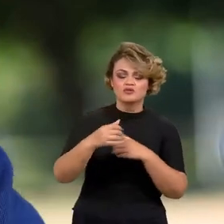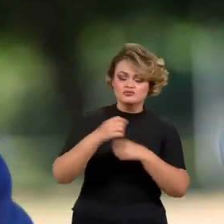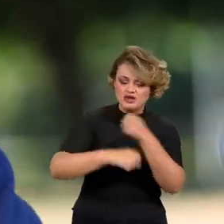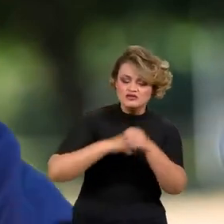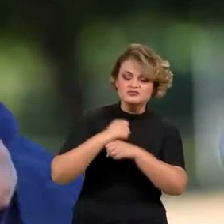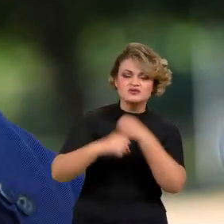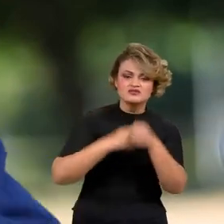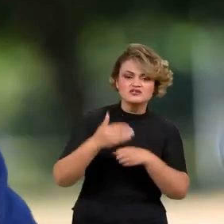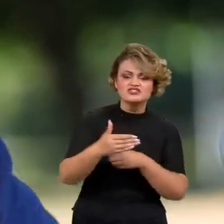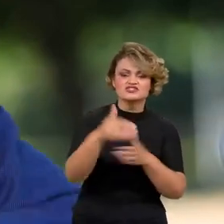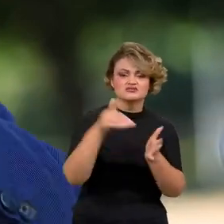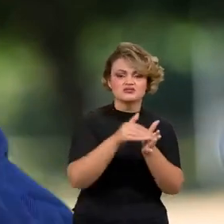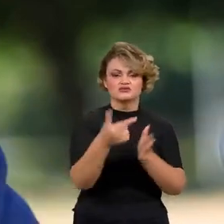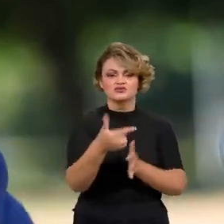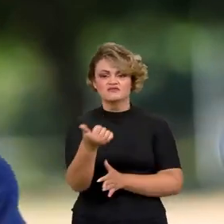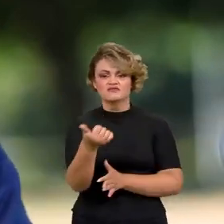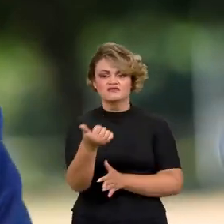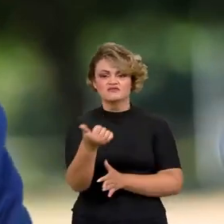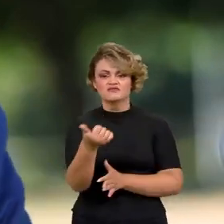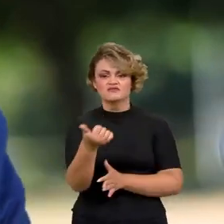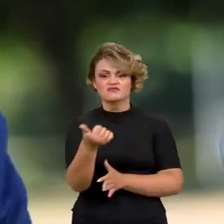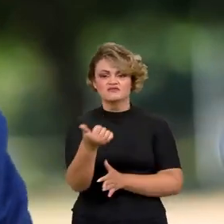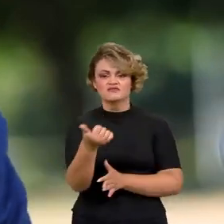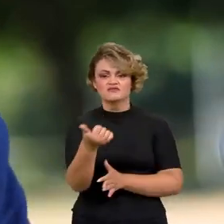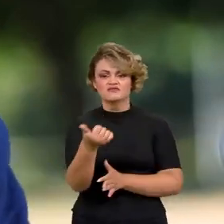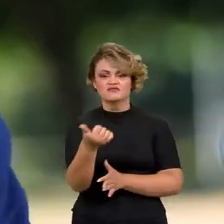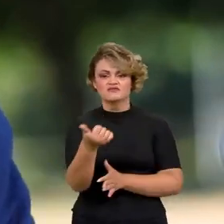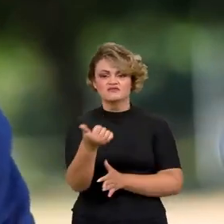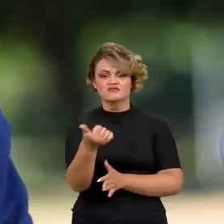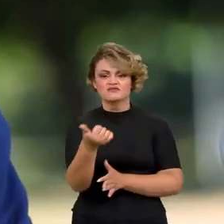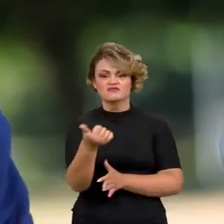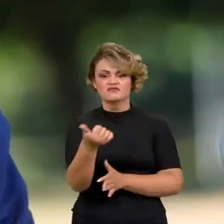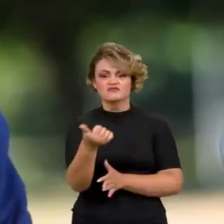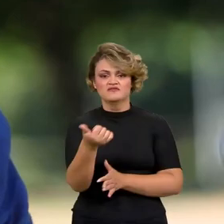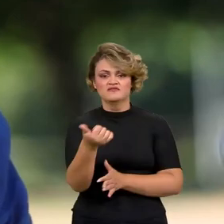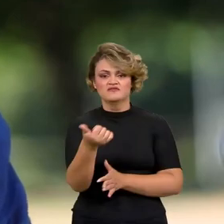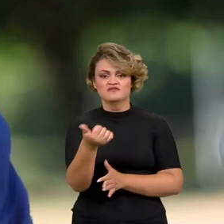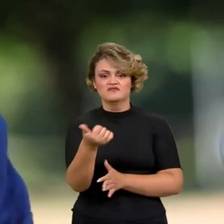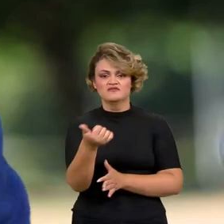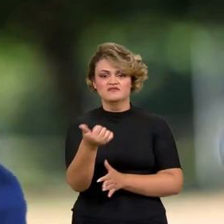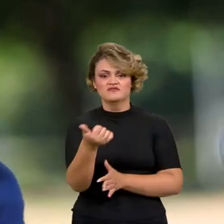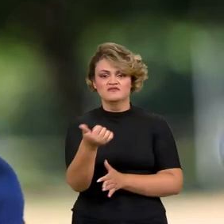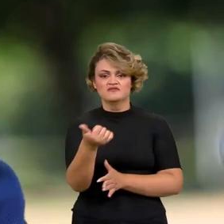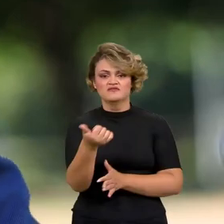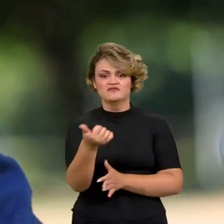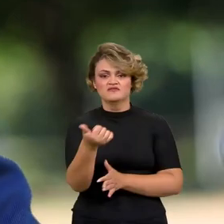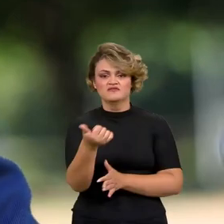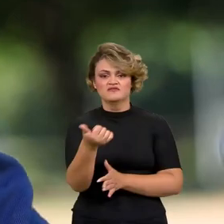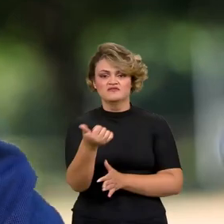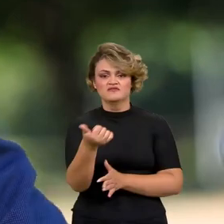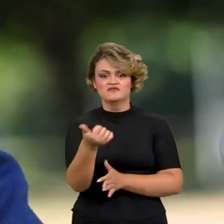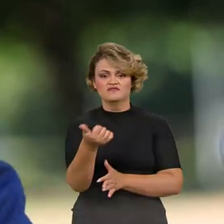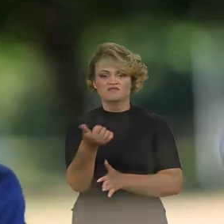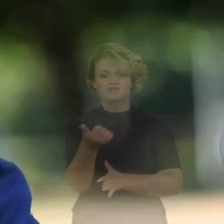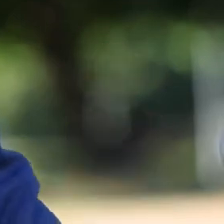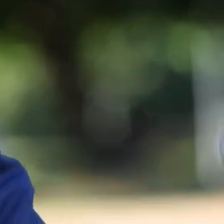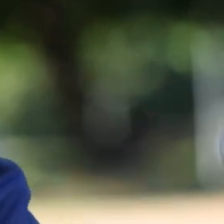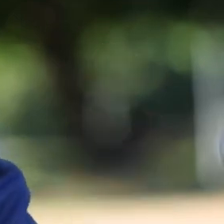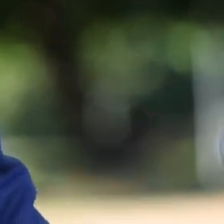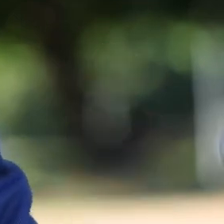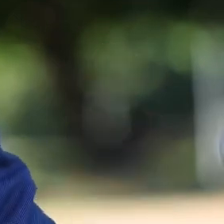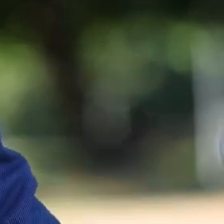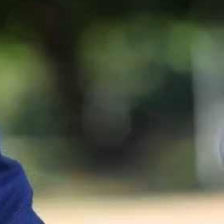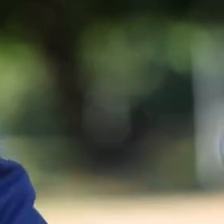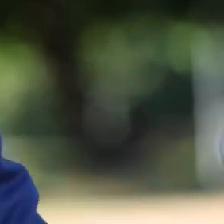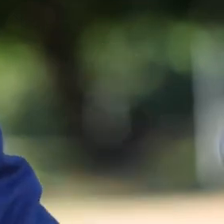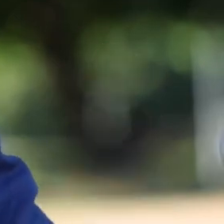trabalho trabalho e trabalho porque nós queremos Mais Emprego emprego emprego Mais Emprego que significa mais salário